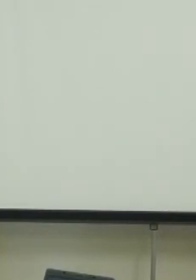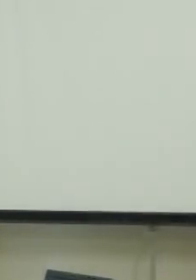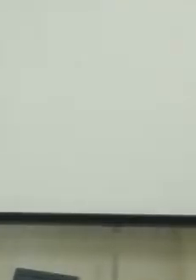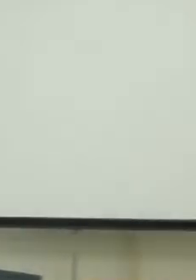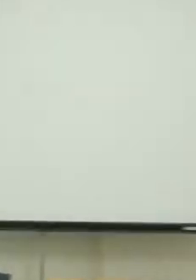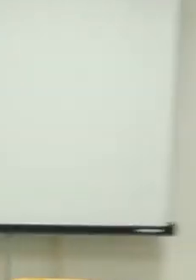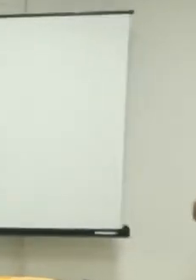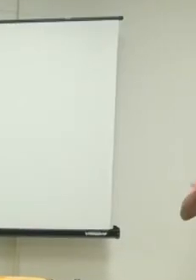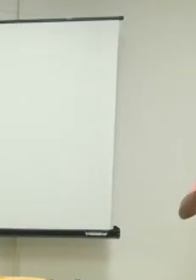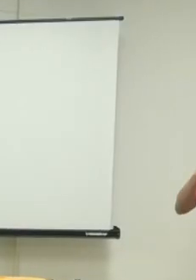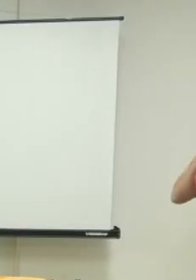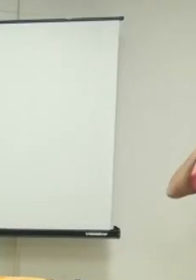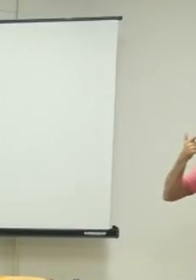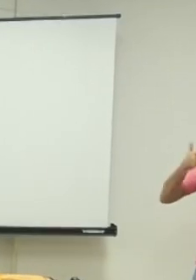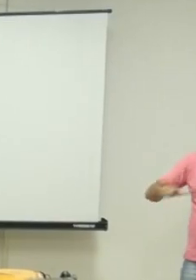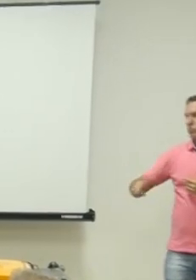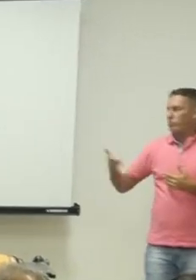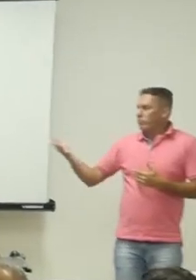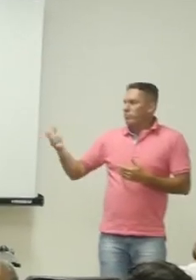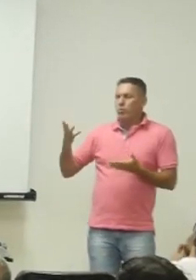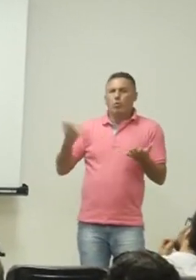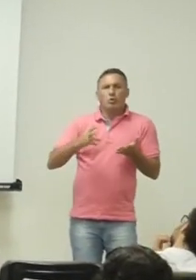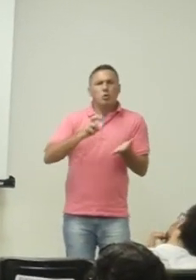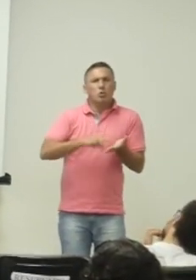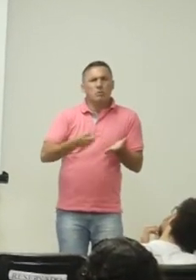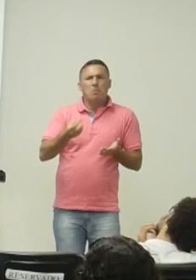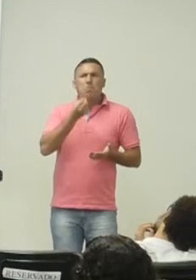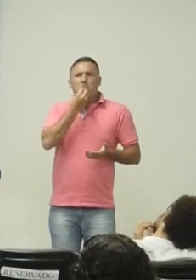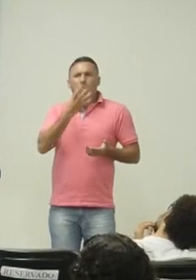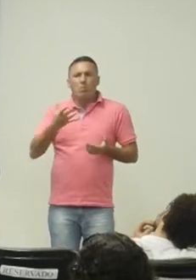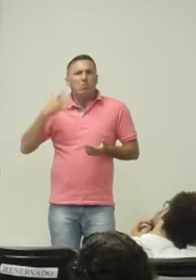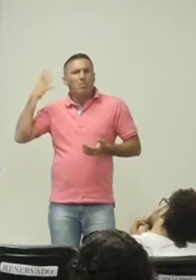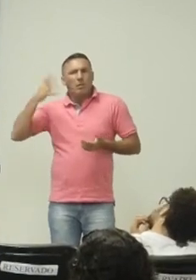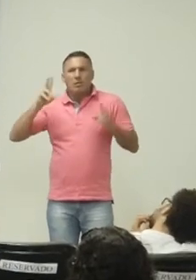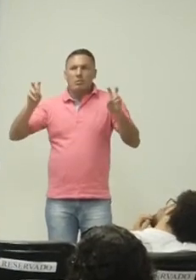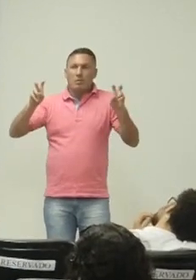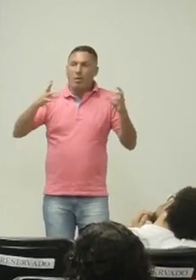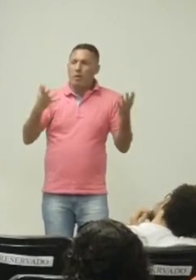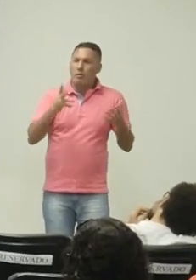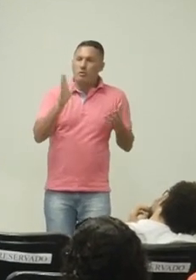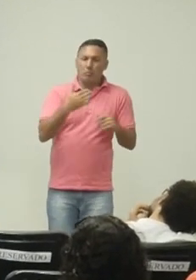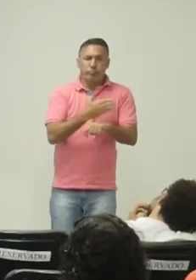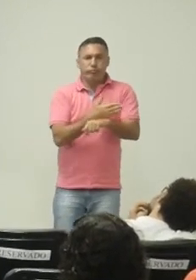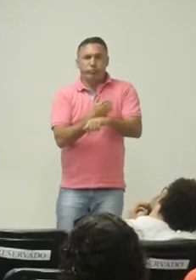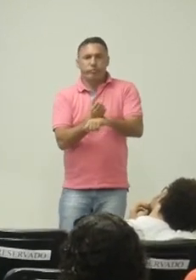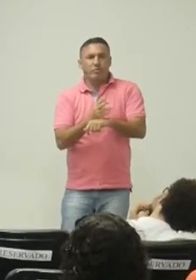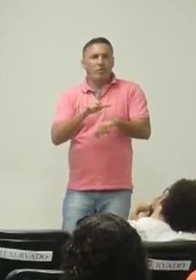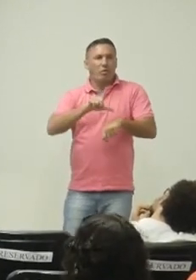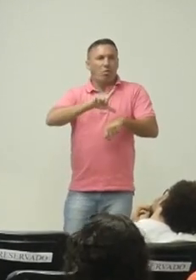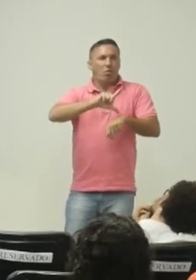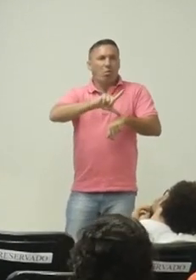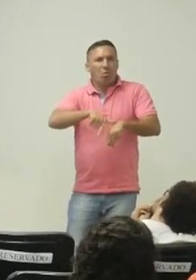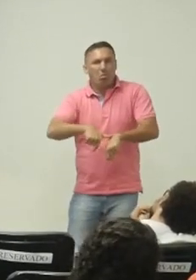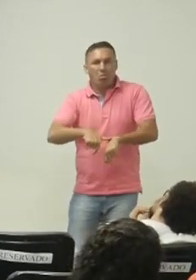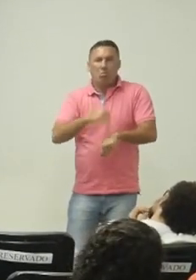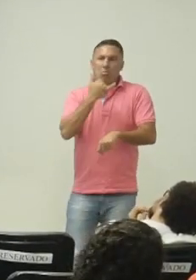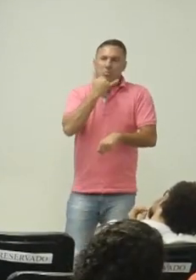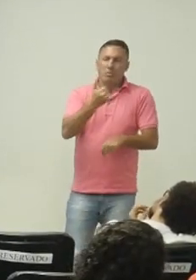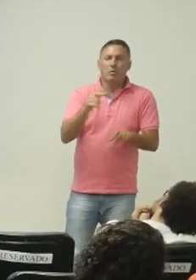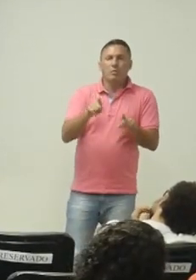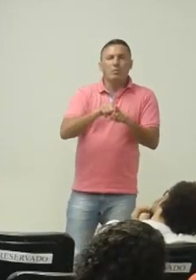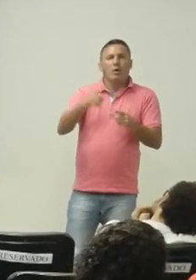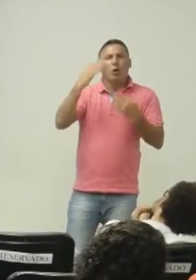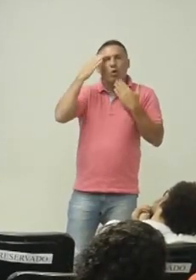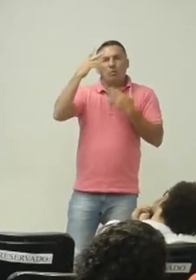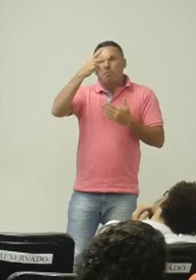Pessoal, só agradecer novamente, né? Eu acho que foi uma manhã muito produtiva. Estamos até entrando, né, na parte da tarde aí. Agradecer por